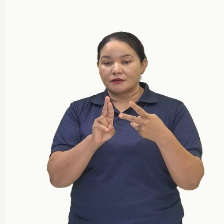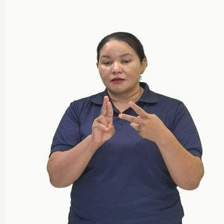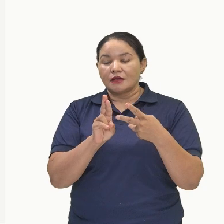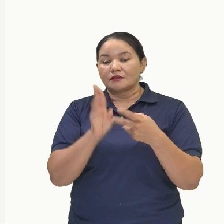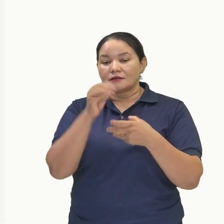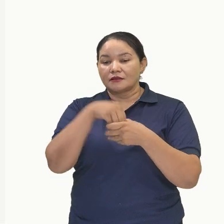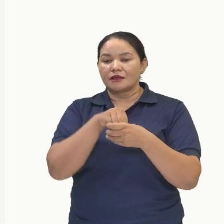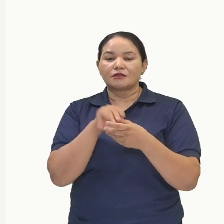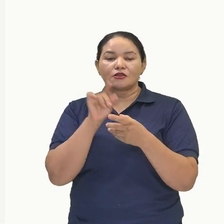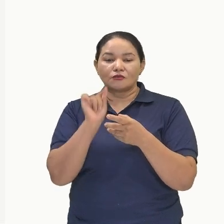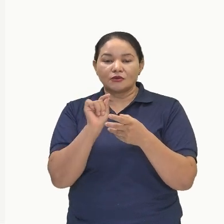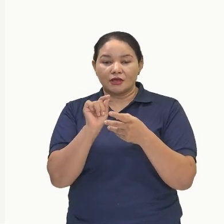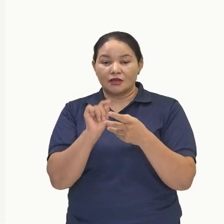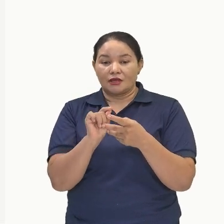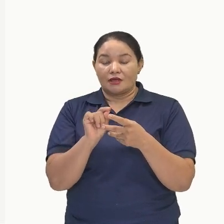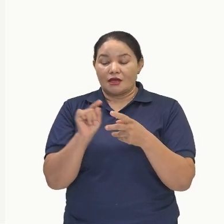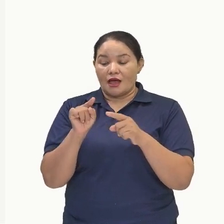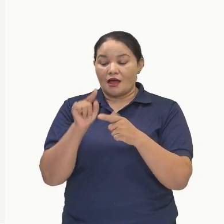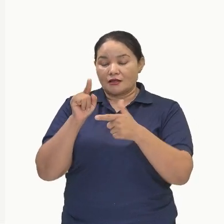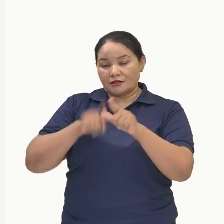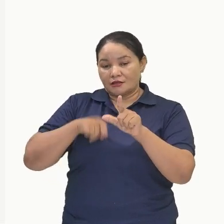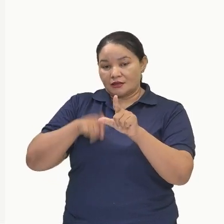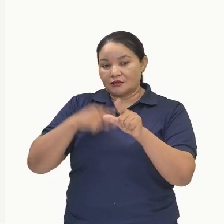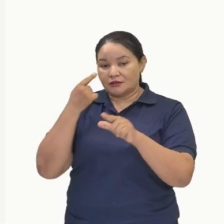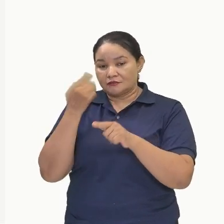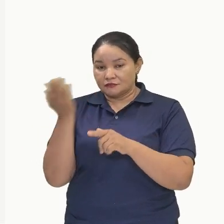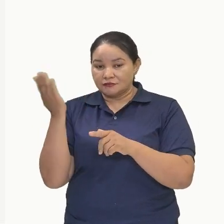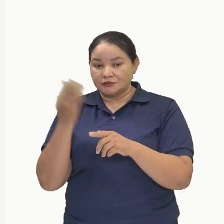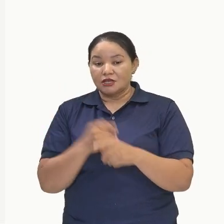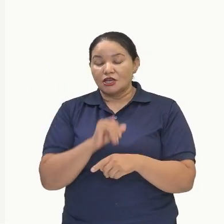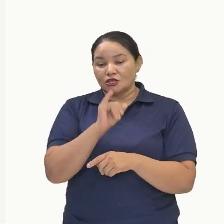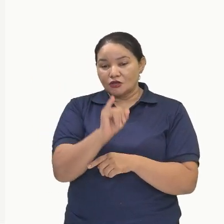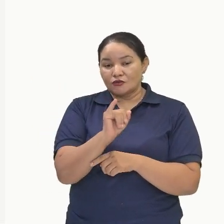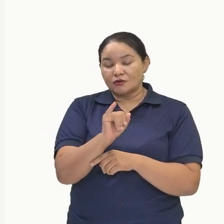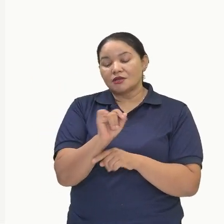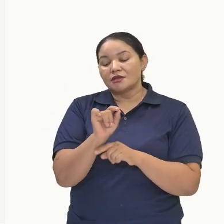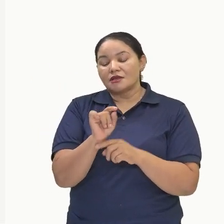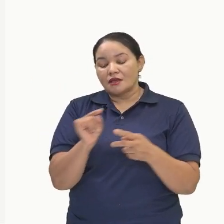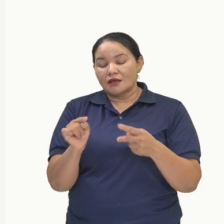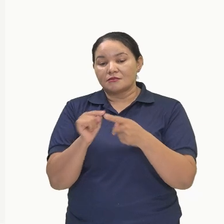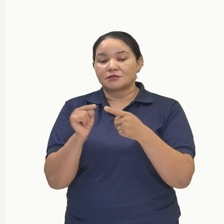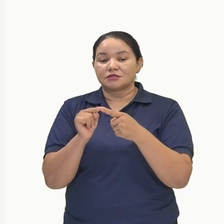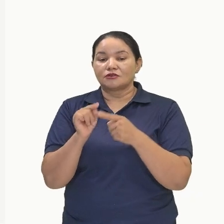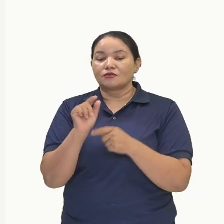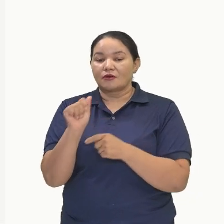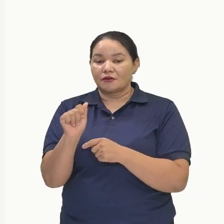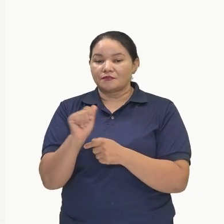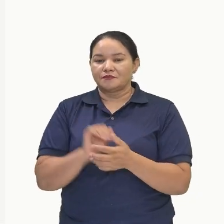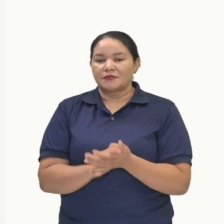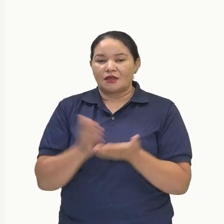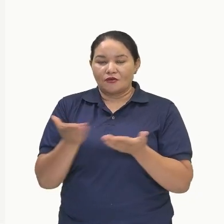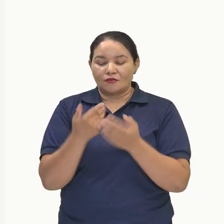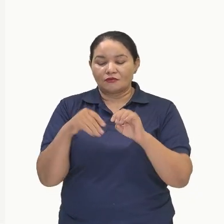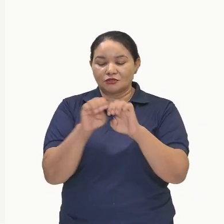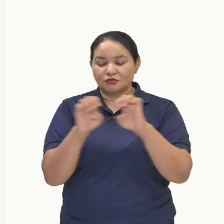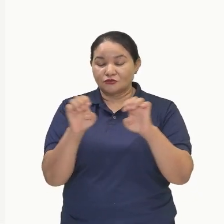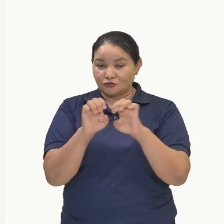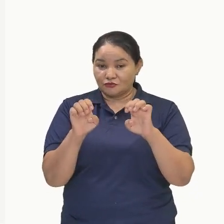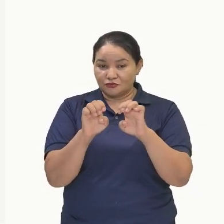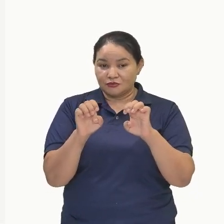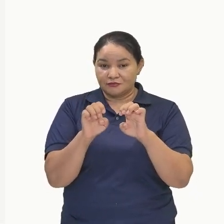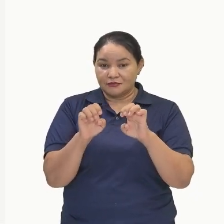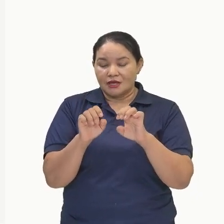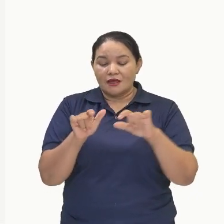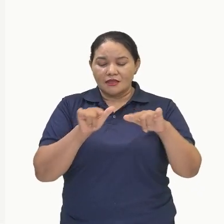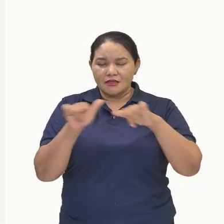o I é a corrente elétrica medida em amperes. E agora, claro, a gente vai ter aqui o